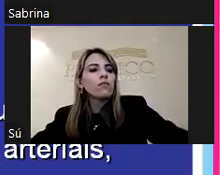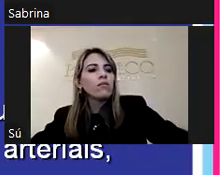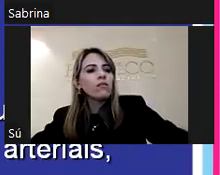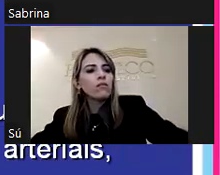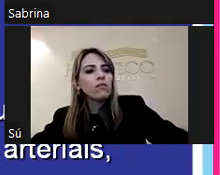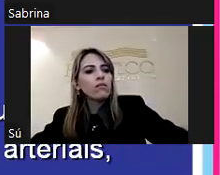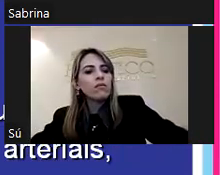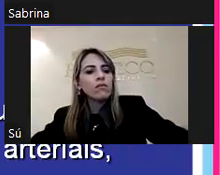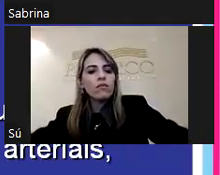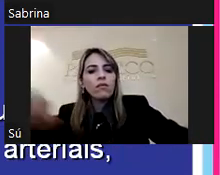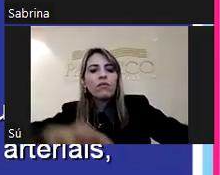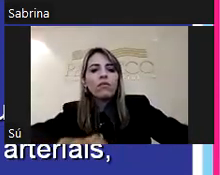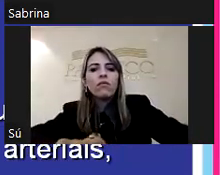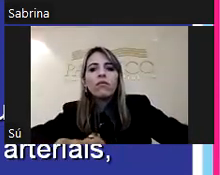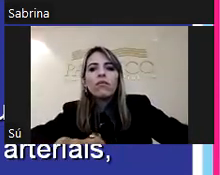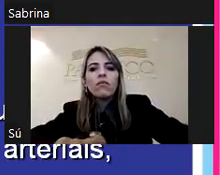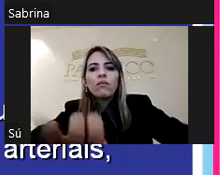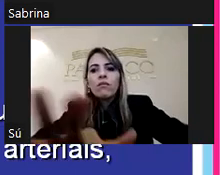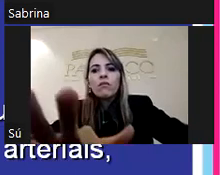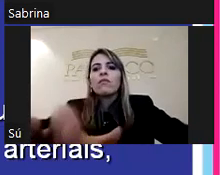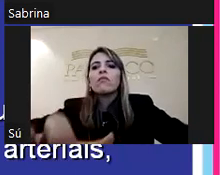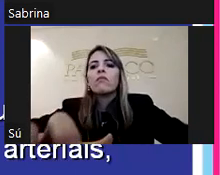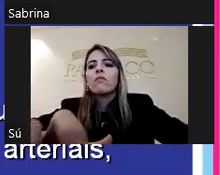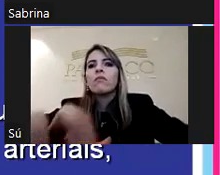dos níveis de gorduras no sangue.